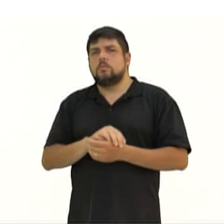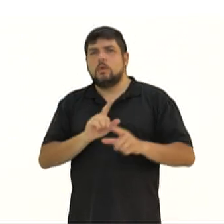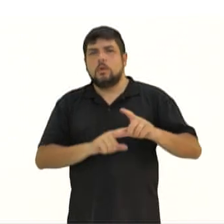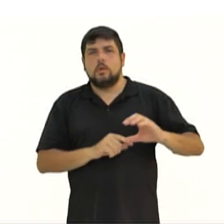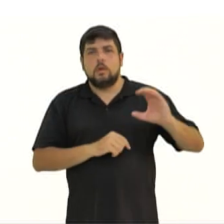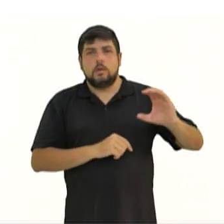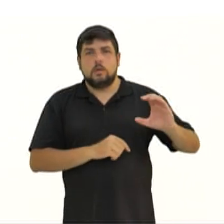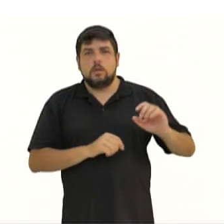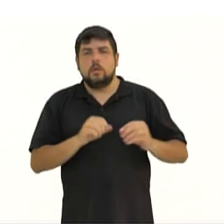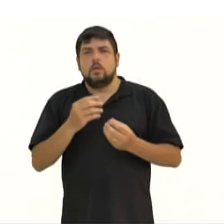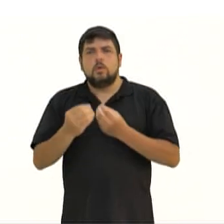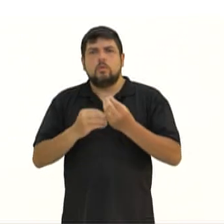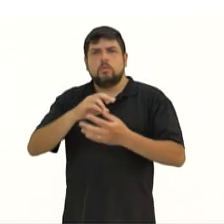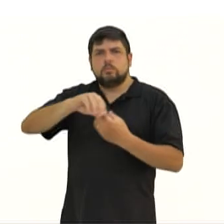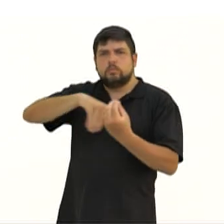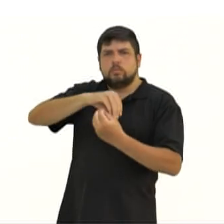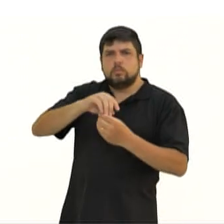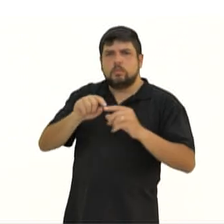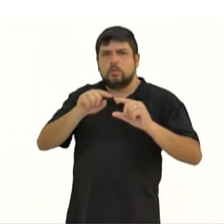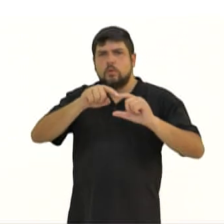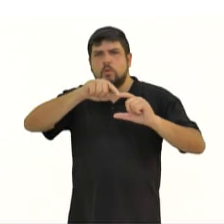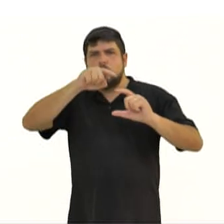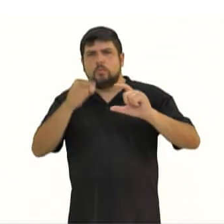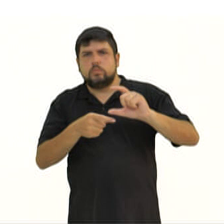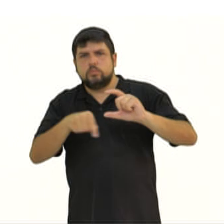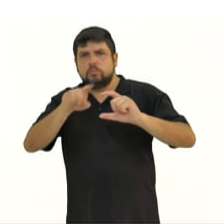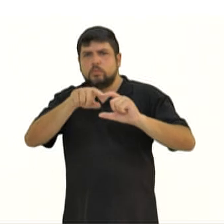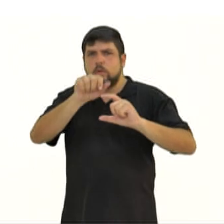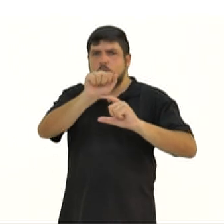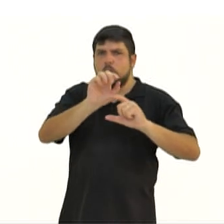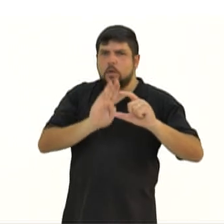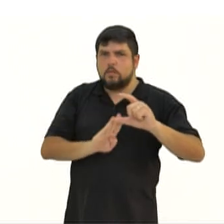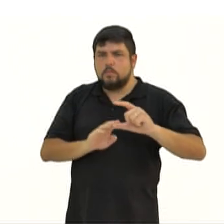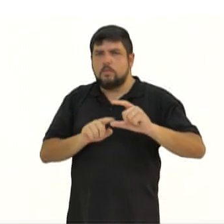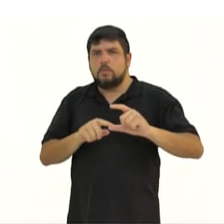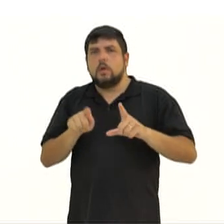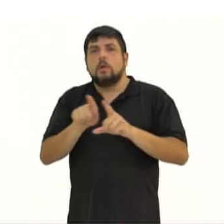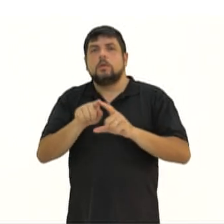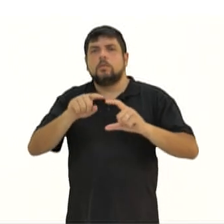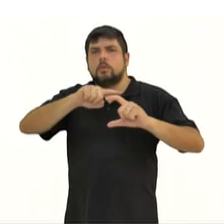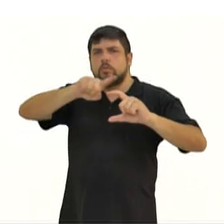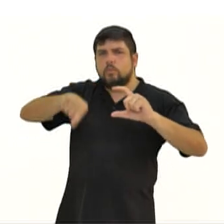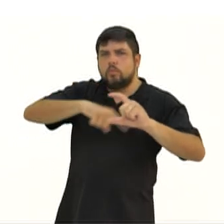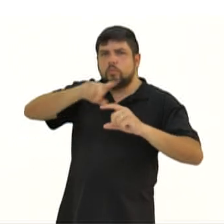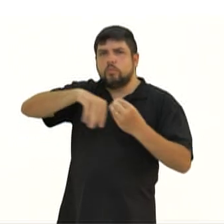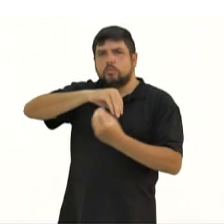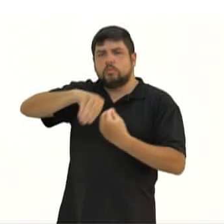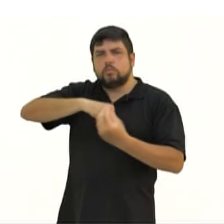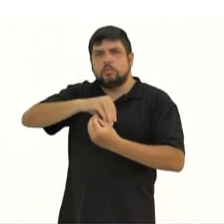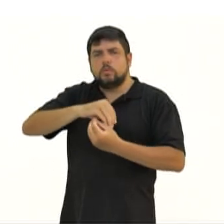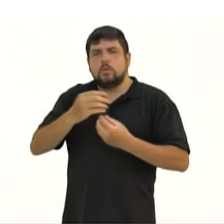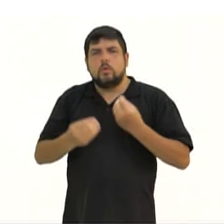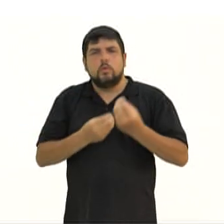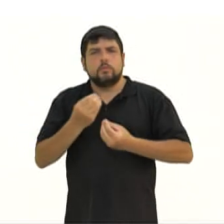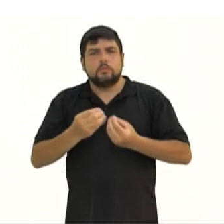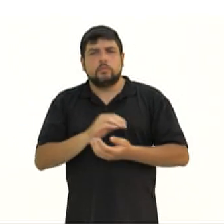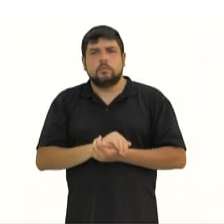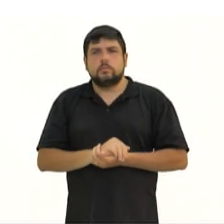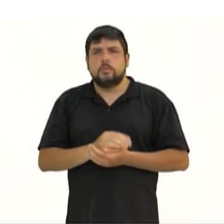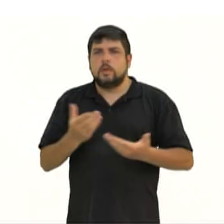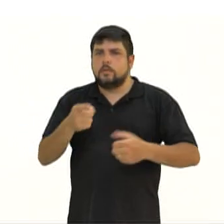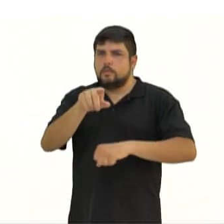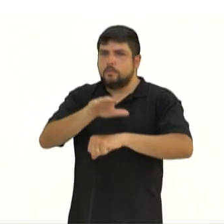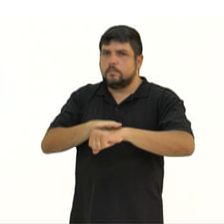as semi-reações que ocorrem nos eletrodos A e B e a reação global desta pilha hipotética que temos aí. Agora